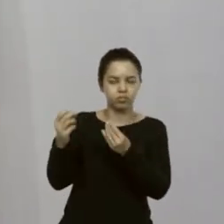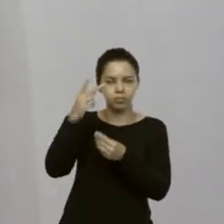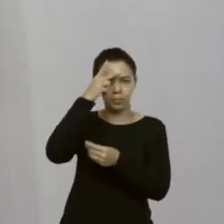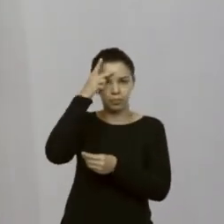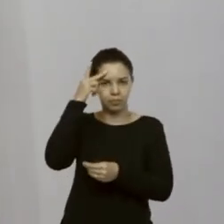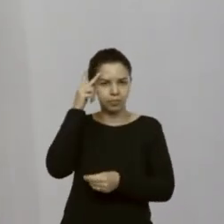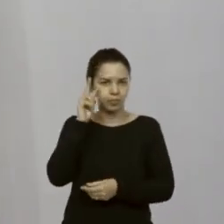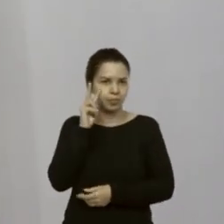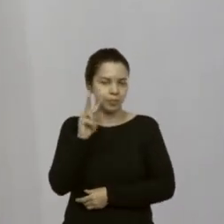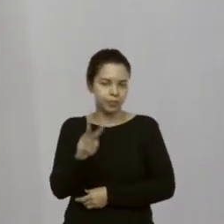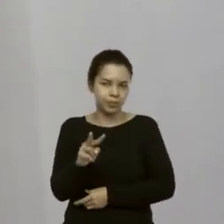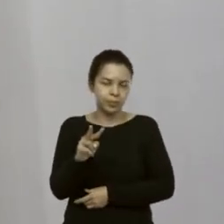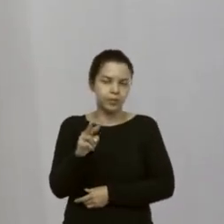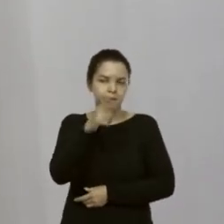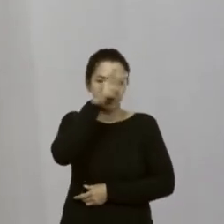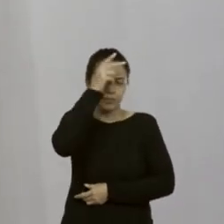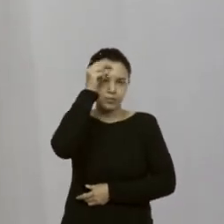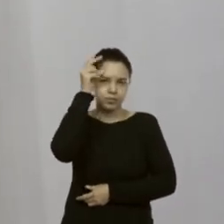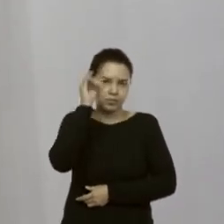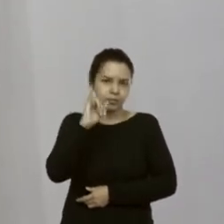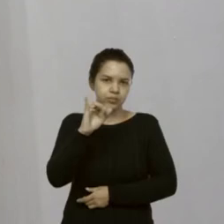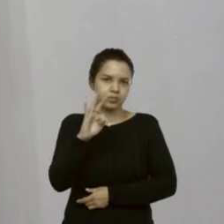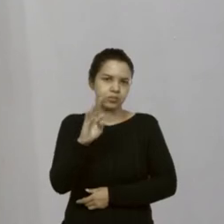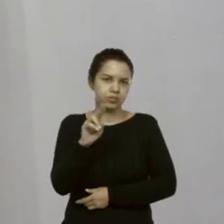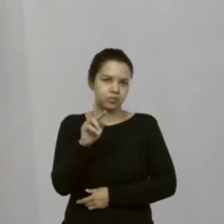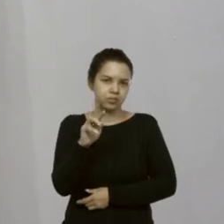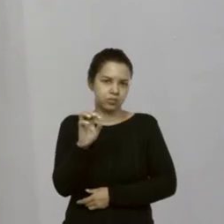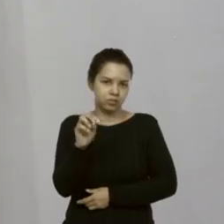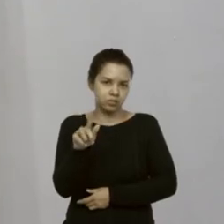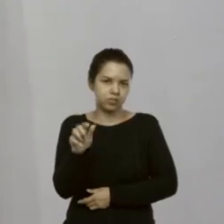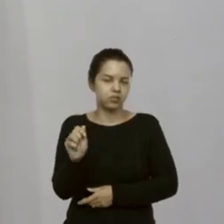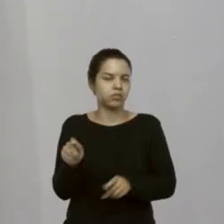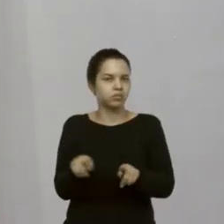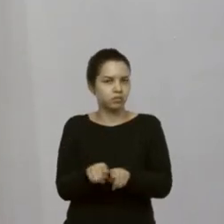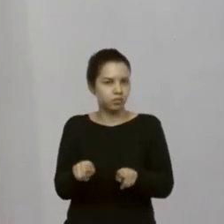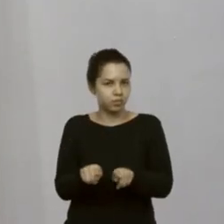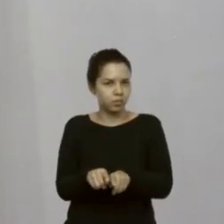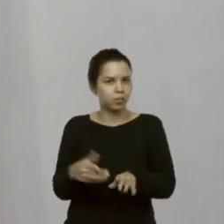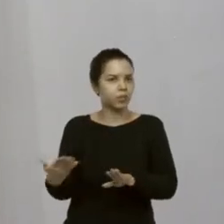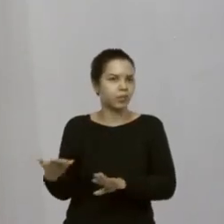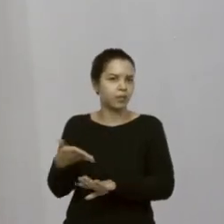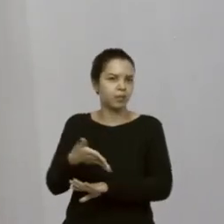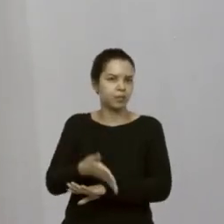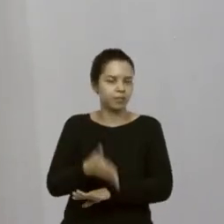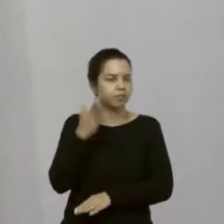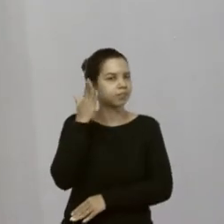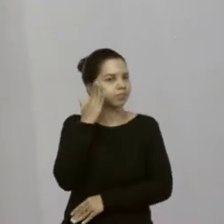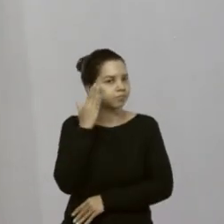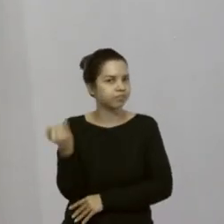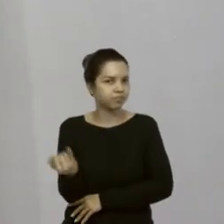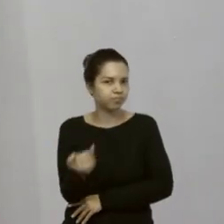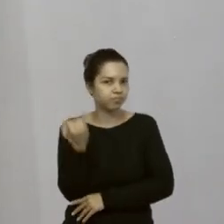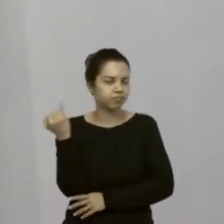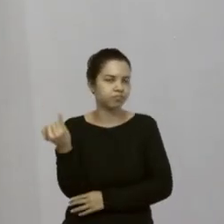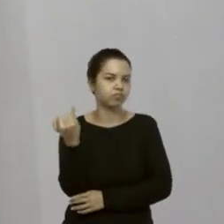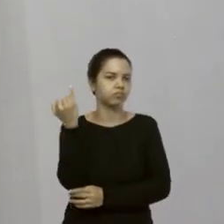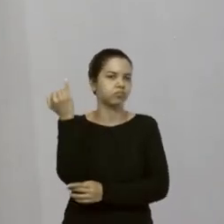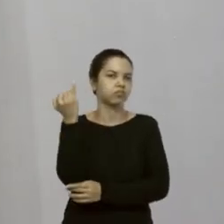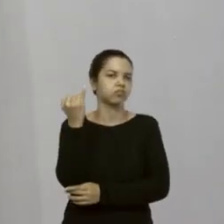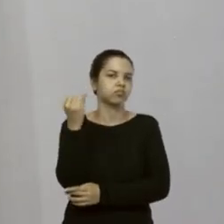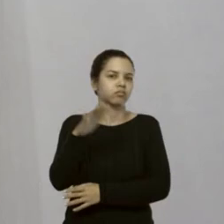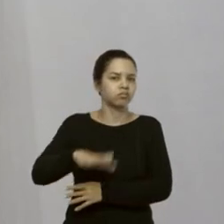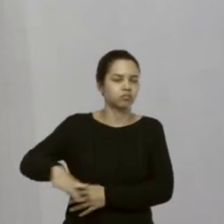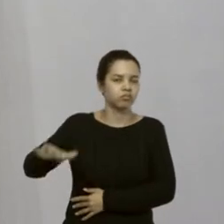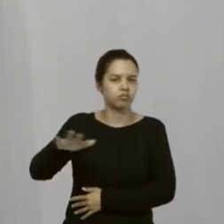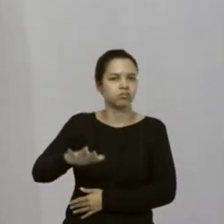prefeito Poranga, aqui prefeito Gervásio, também empenhado, esteve nessa casa, sabe da importância que tem o Alto Vale.